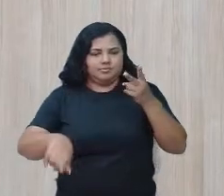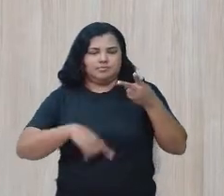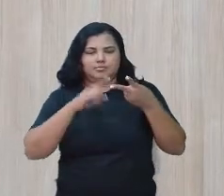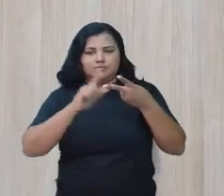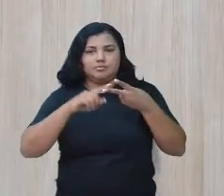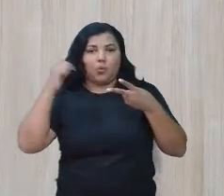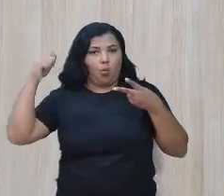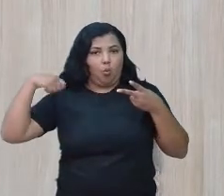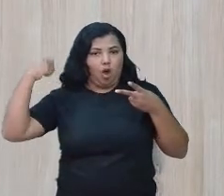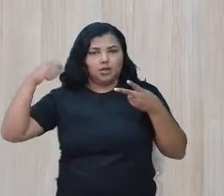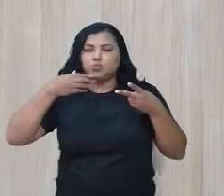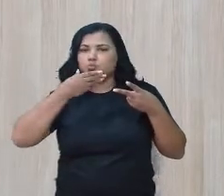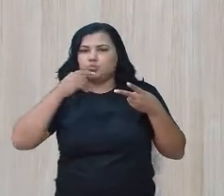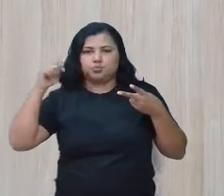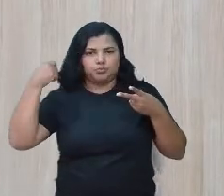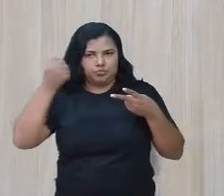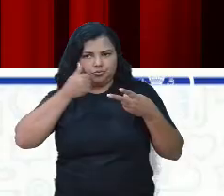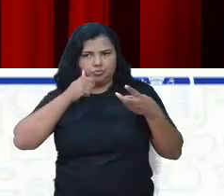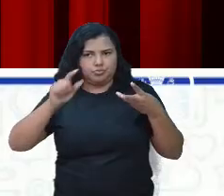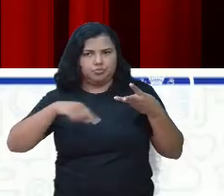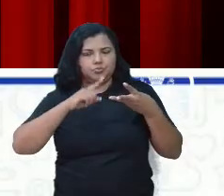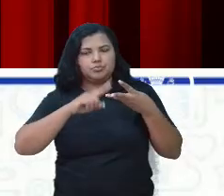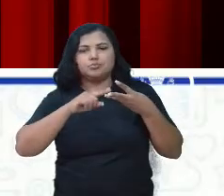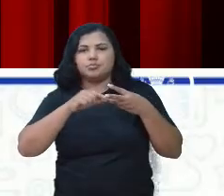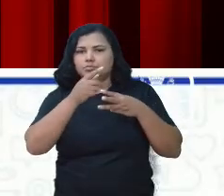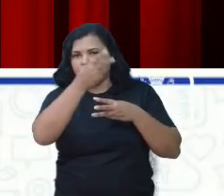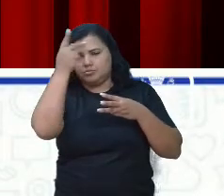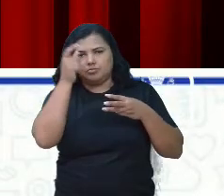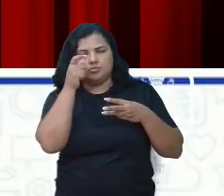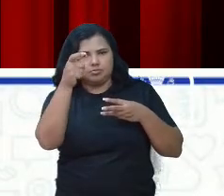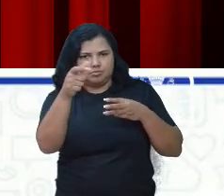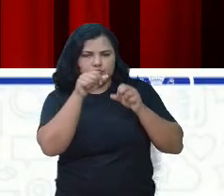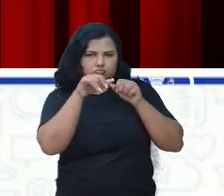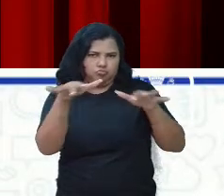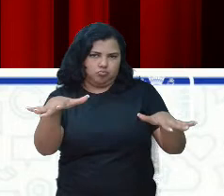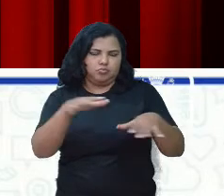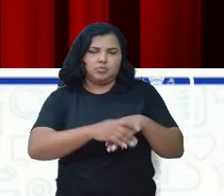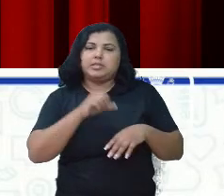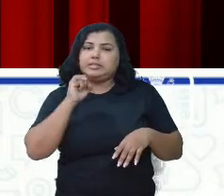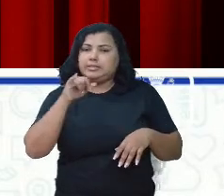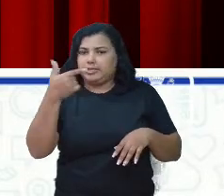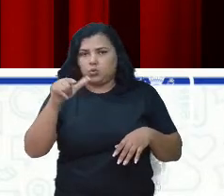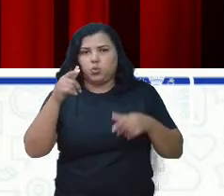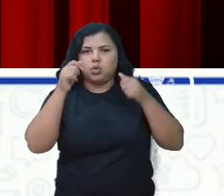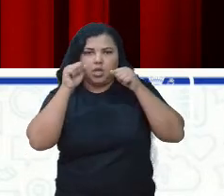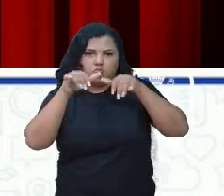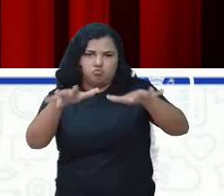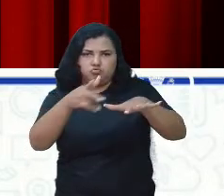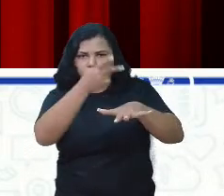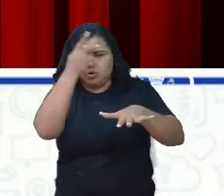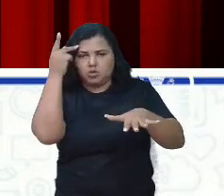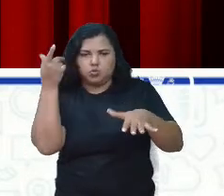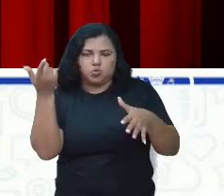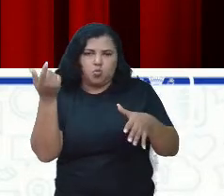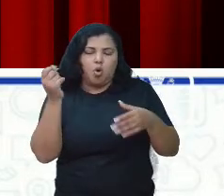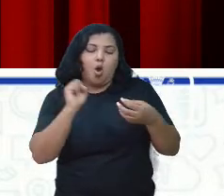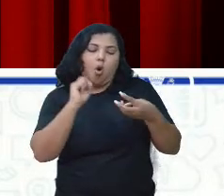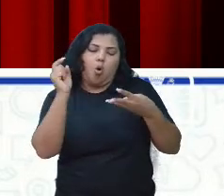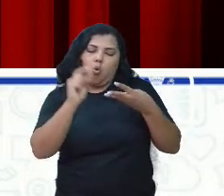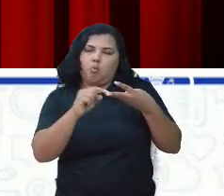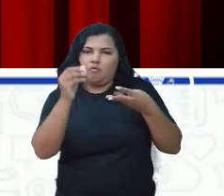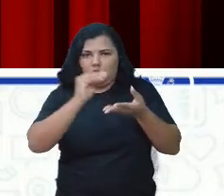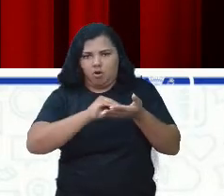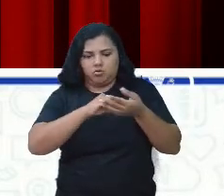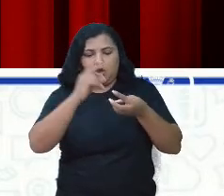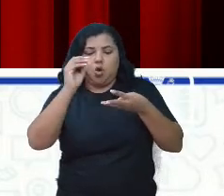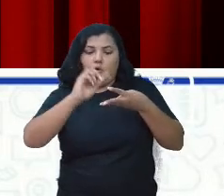ou atriz, né? E o público. Não existe teatro sem essas três partes aí,